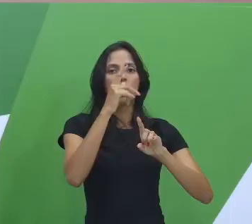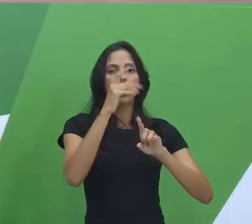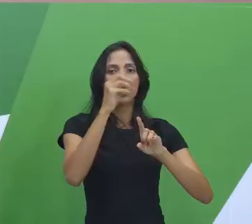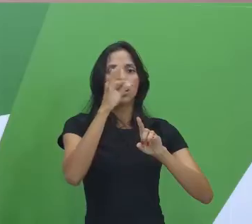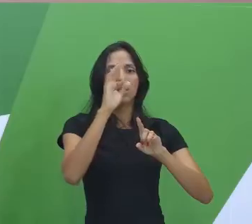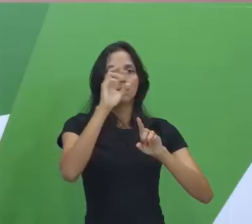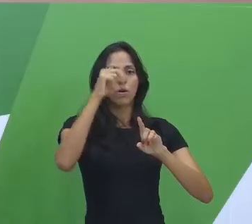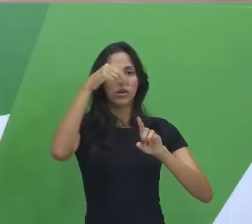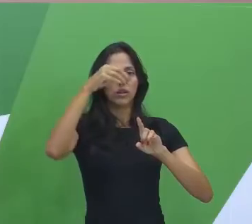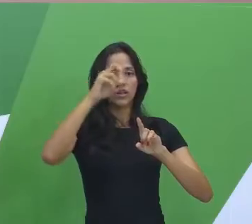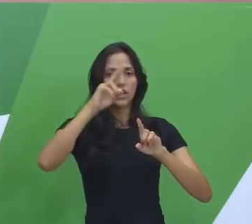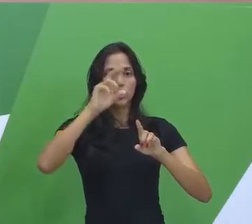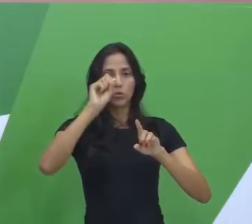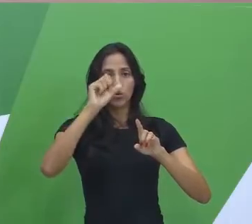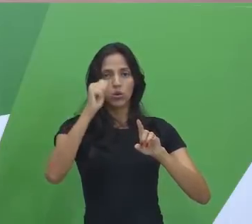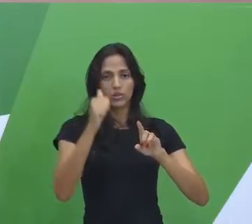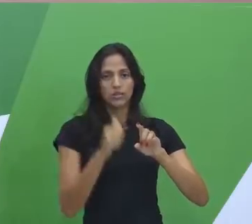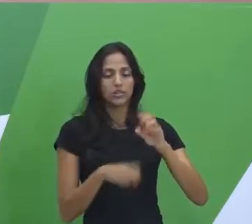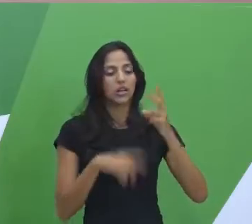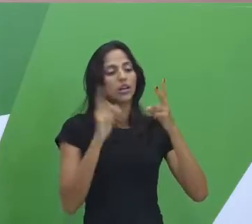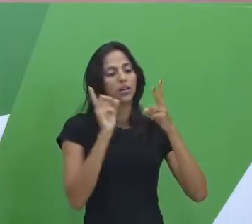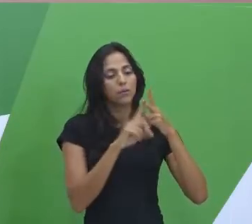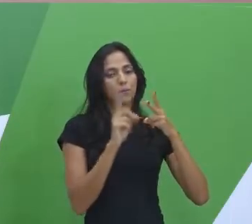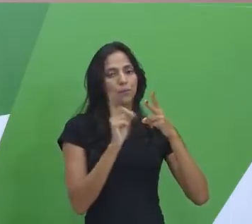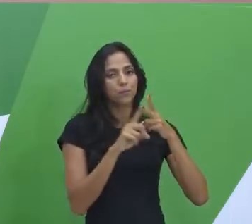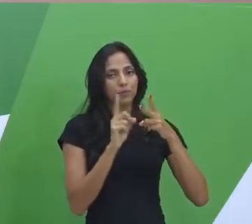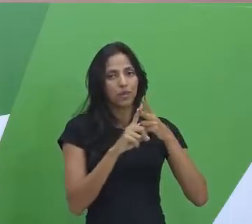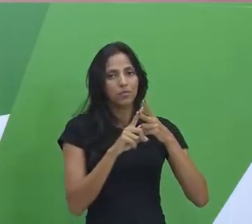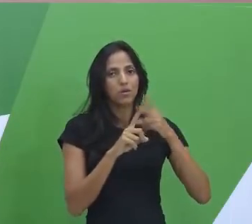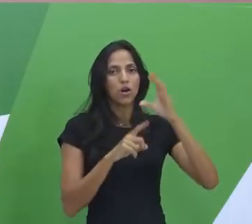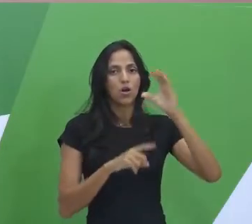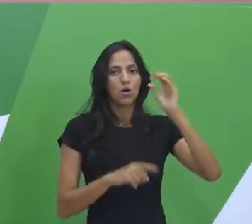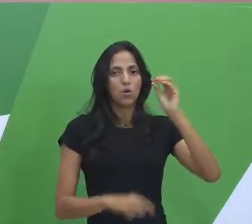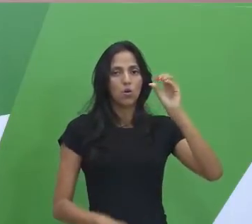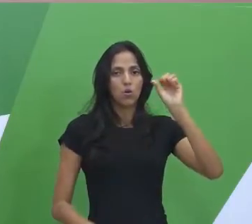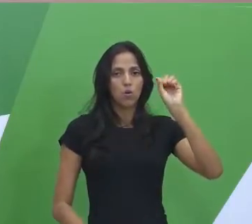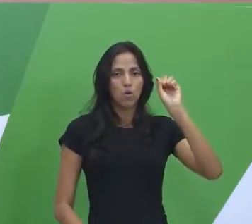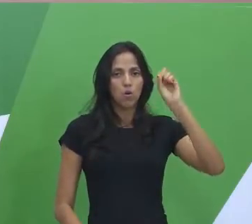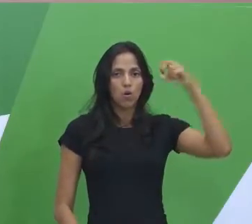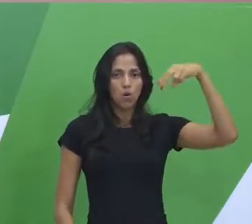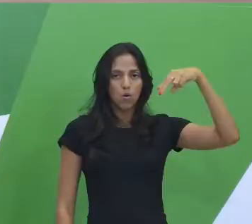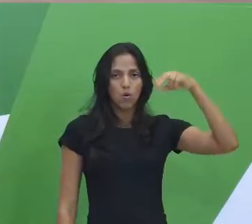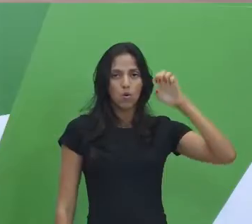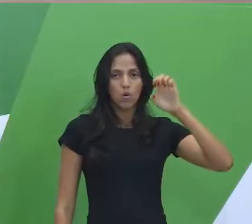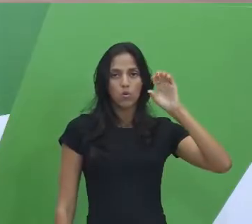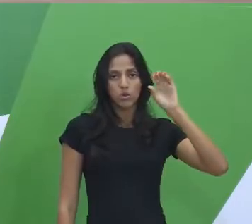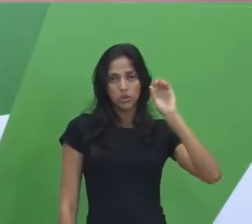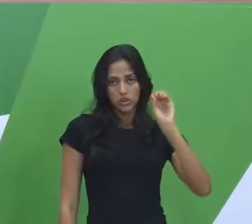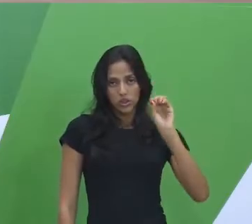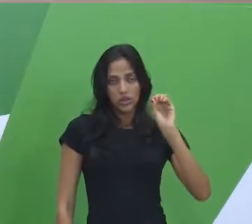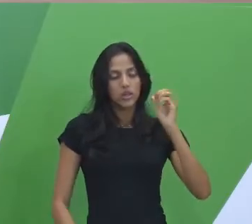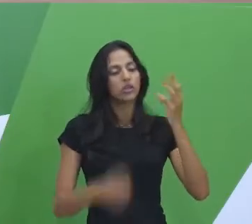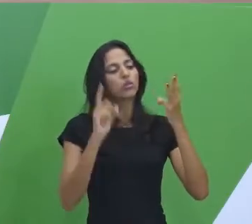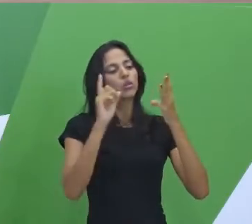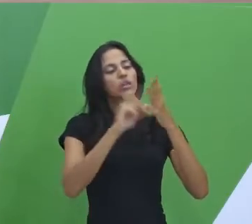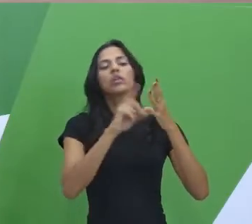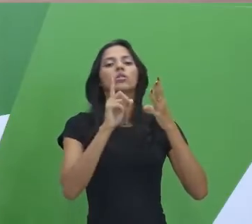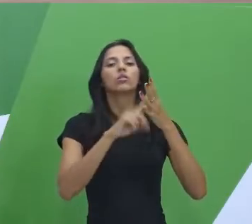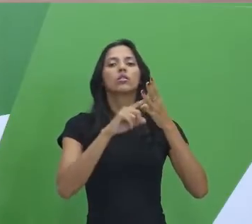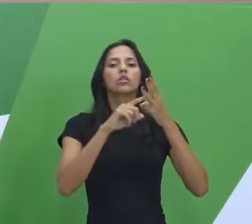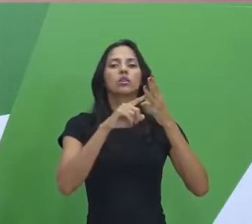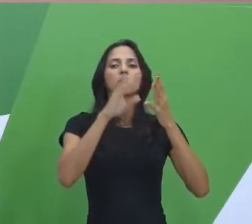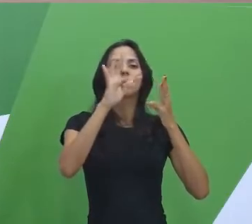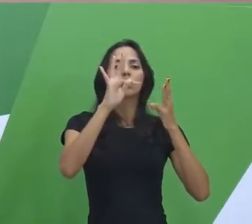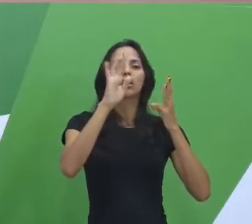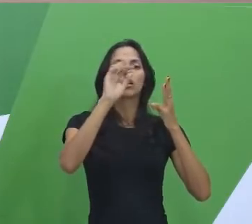cosseno também ele evoluiu. É o quê? O cateto adjacente sobre a hipotenusa. E o que é a